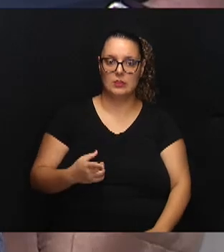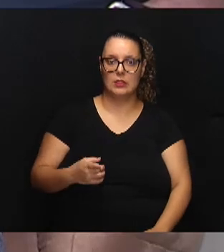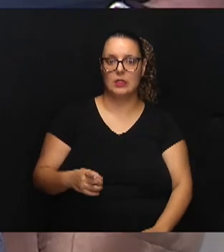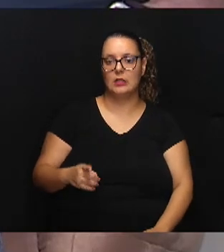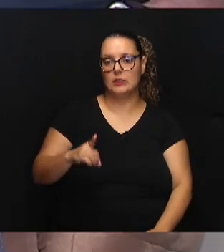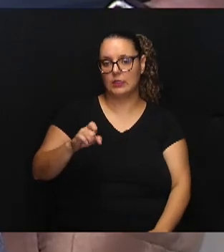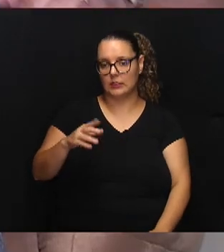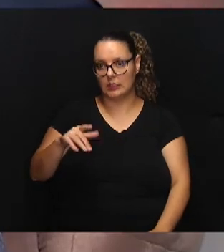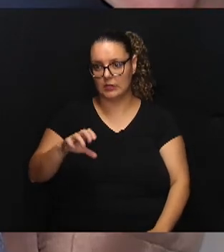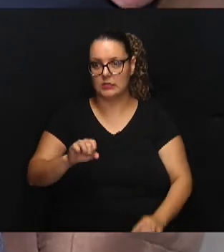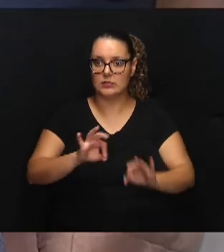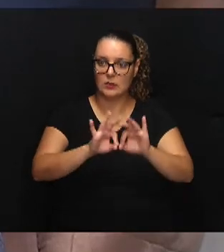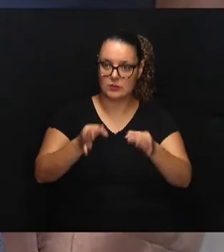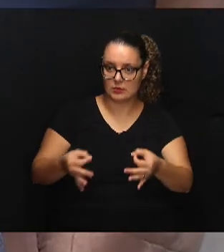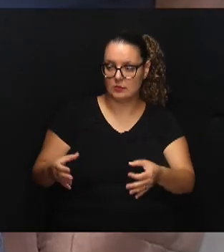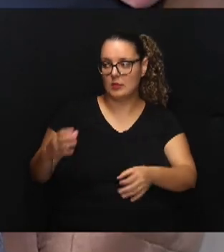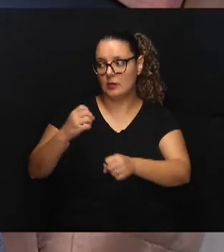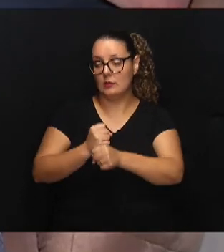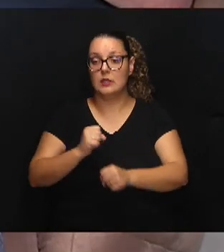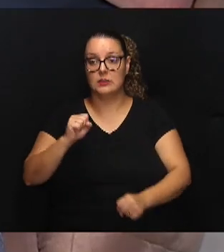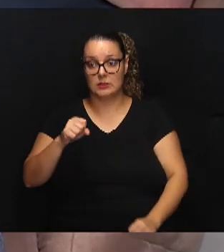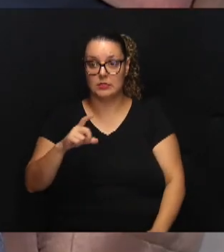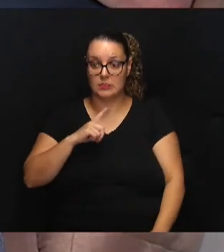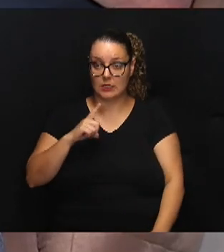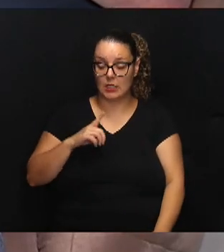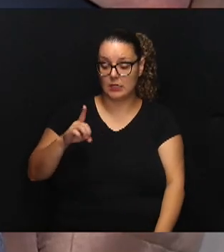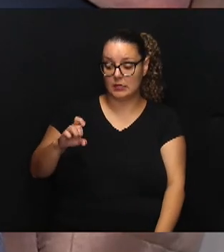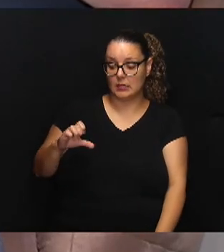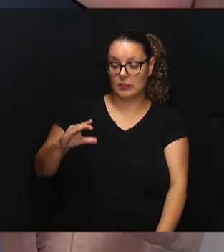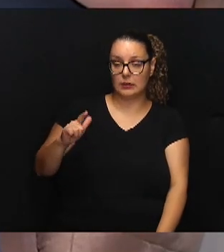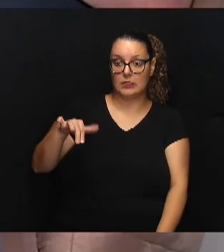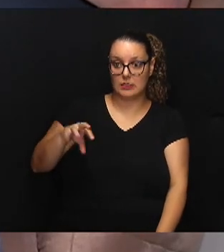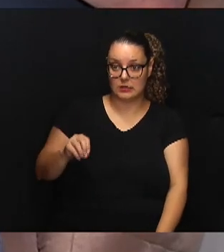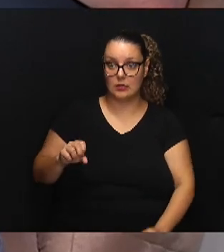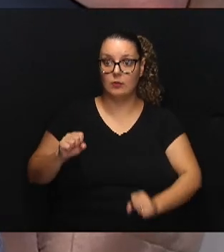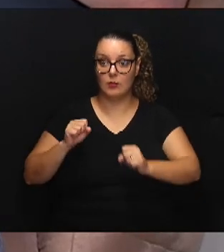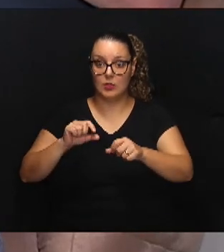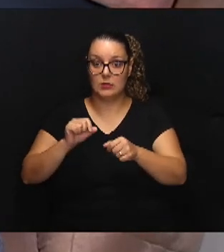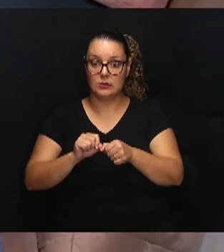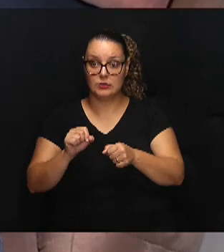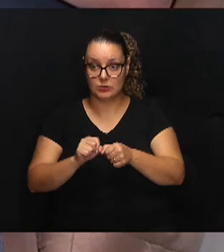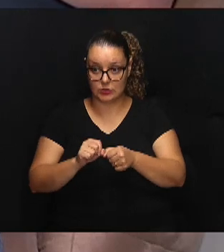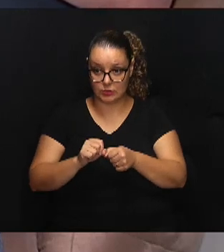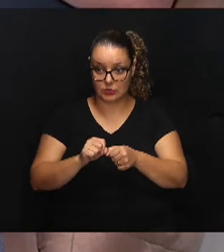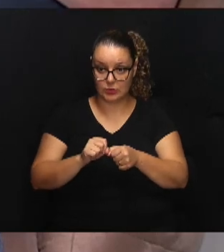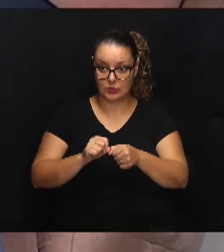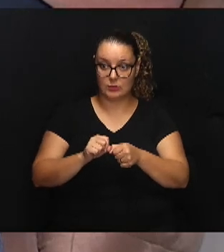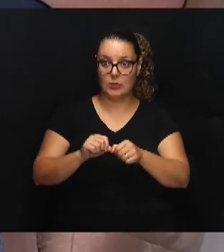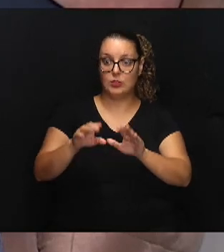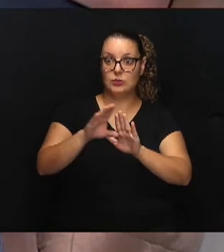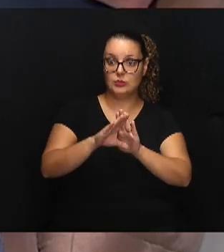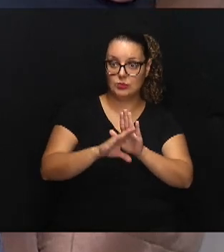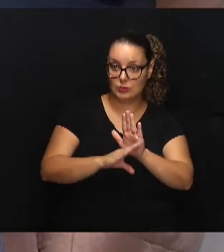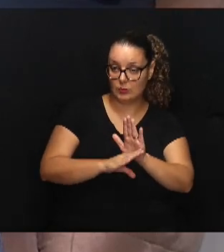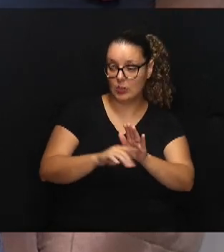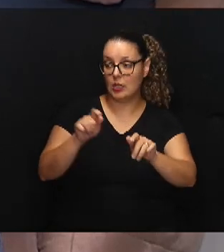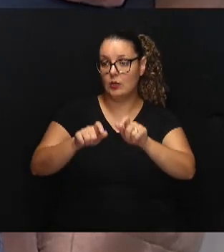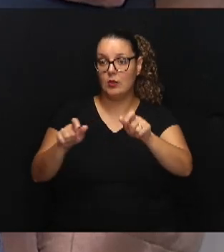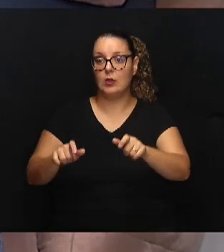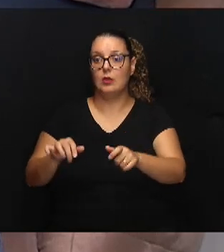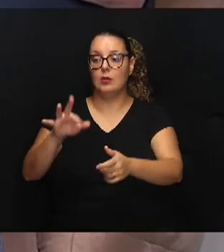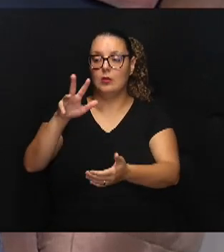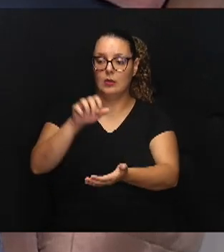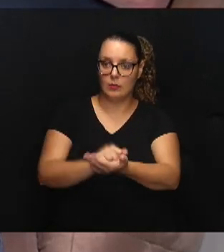né? Existe aquela declaração que ela pode ser feita por meio do programa, então as pessoas baixam